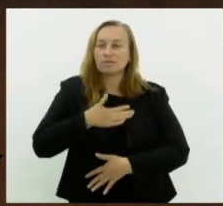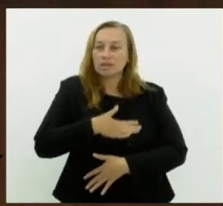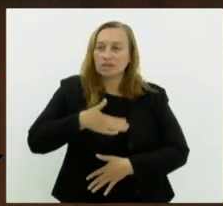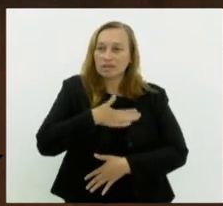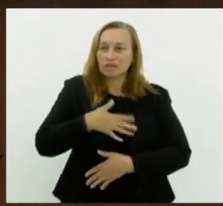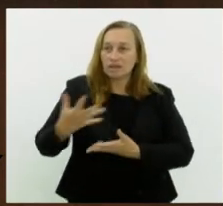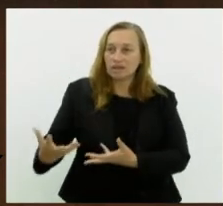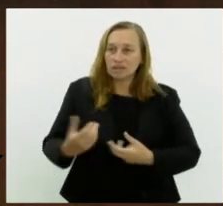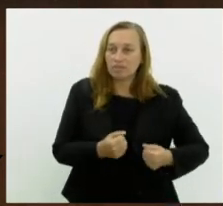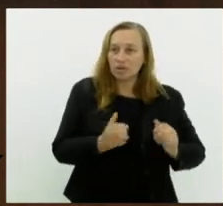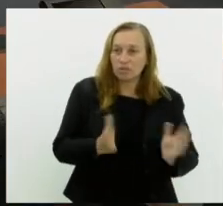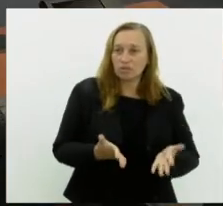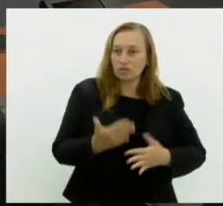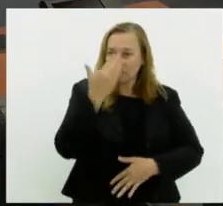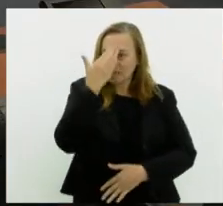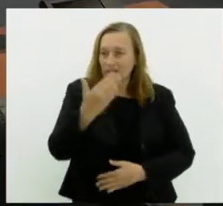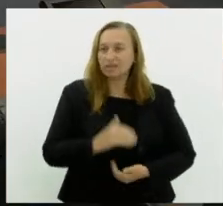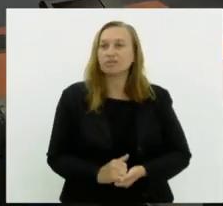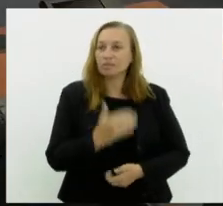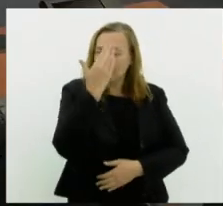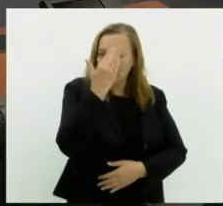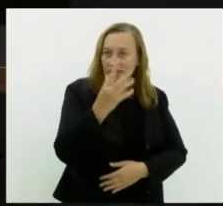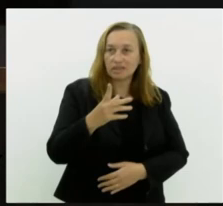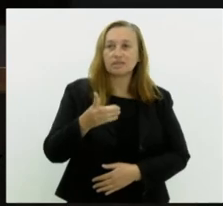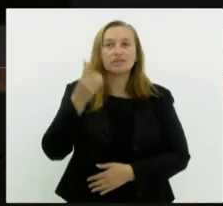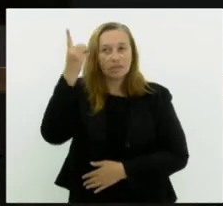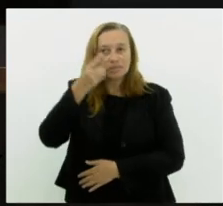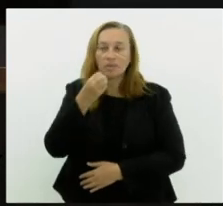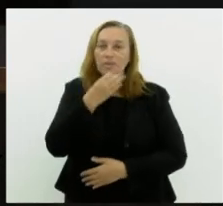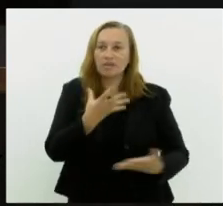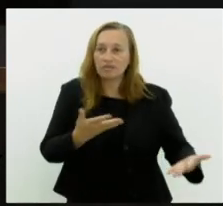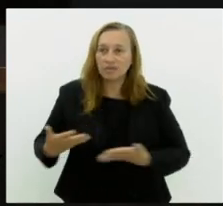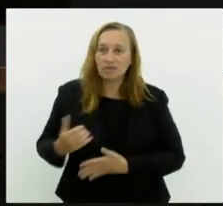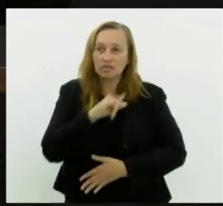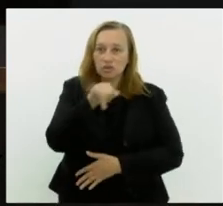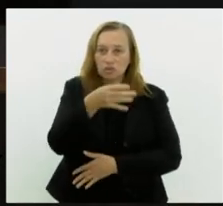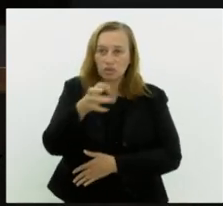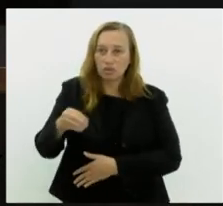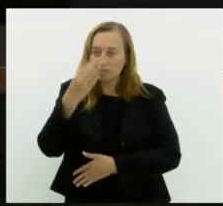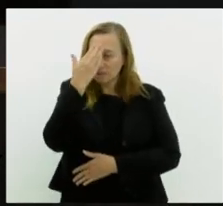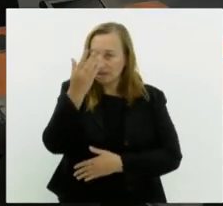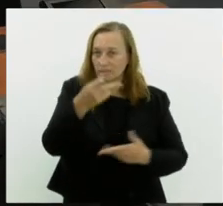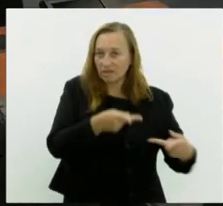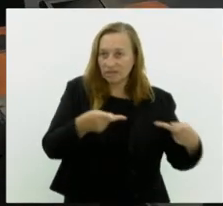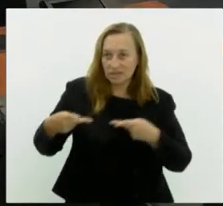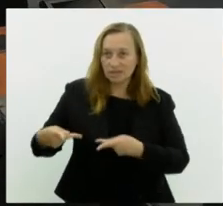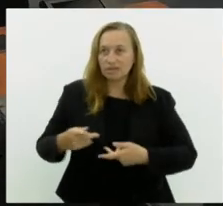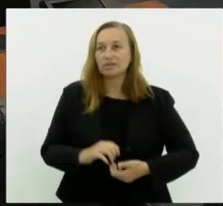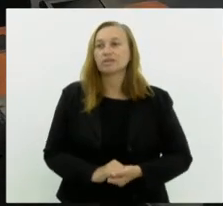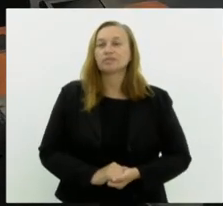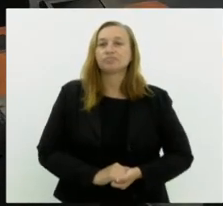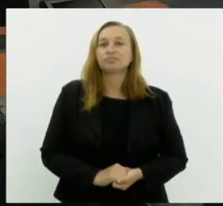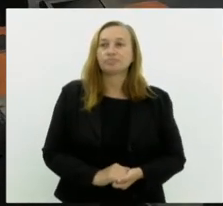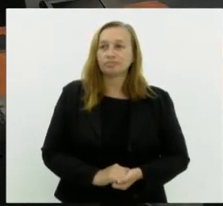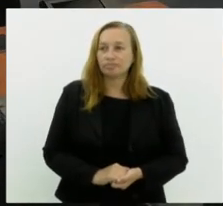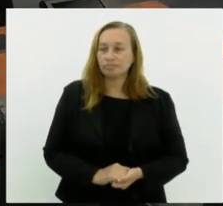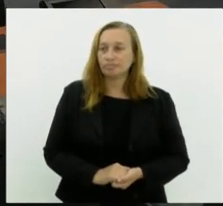dentro da casa hoje. Muito obrigado. Obrigada, deputado. Seja bem-vindo, João. Obrigado pela visita.